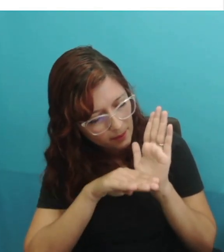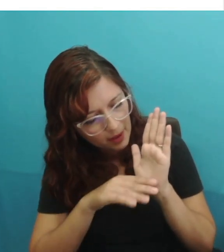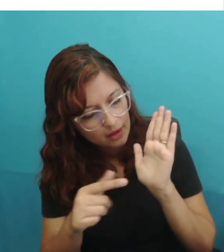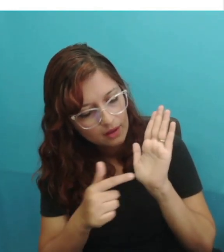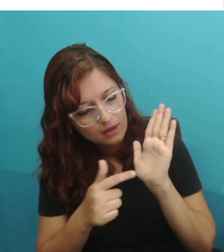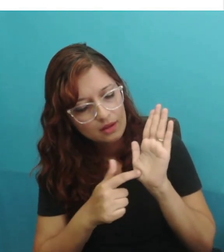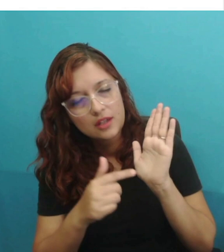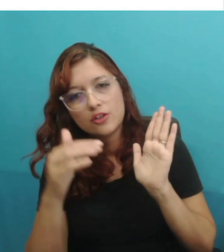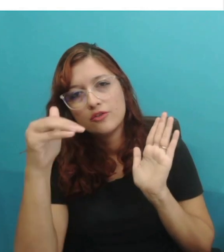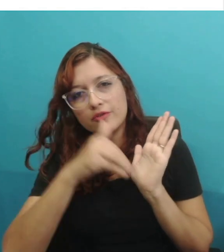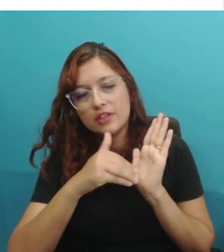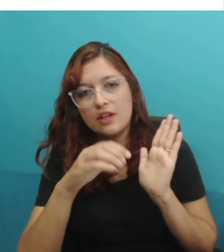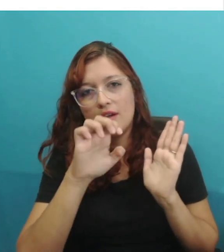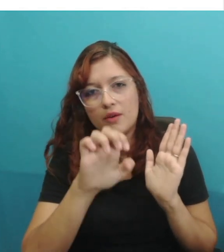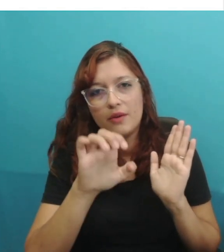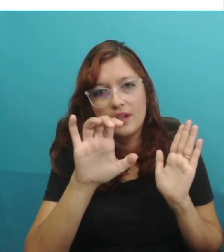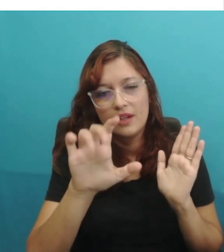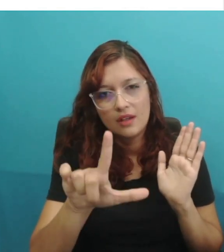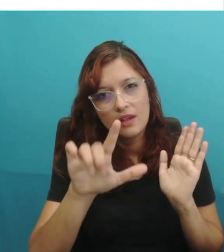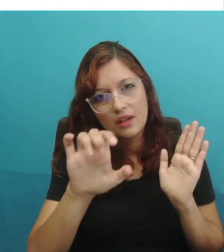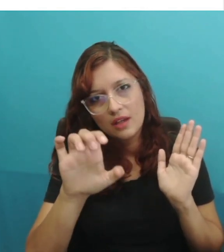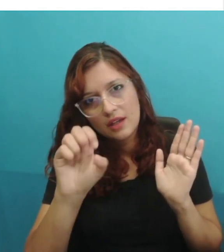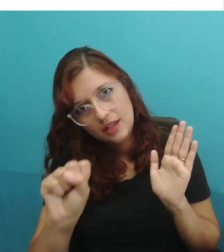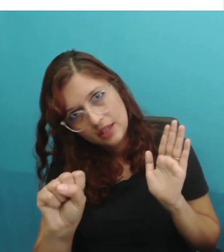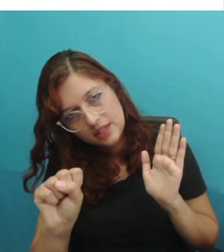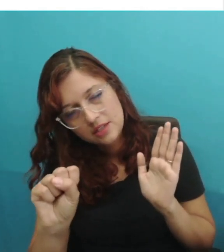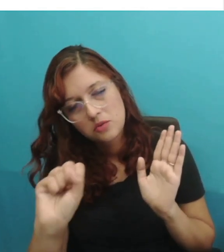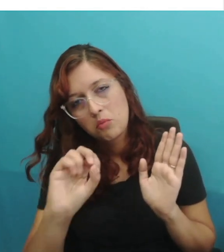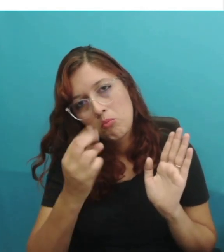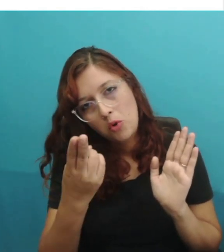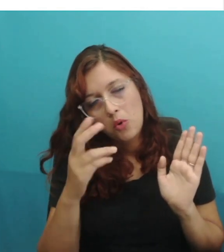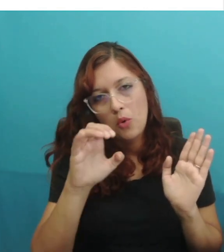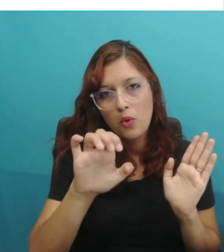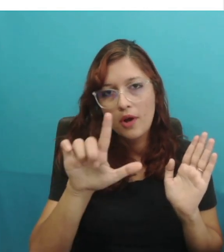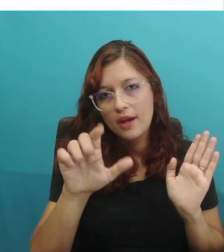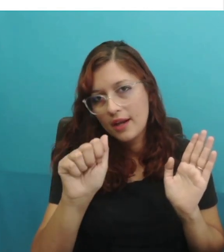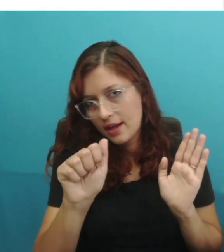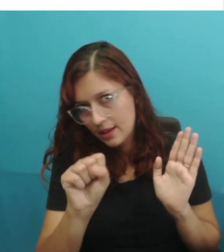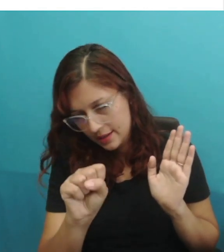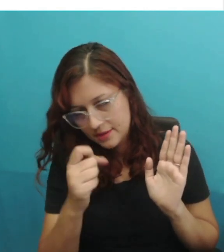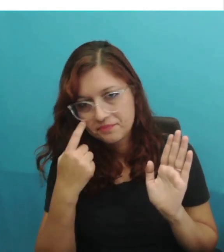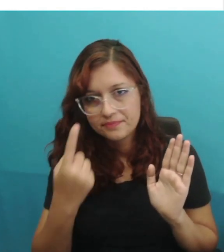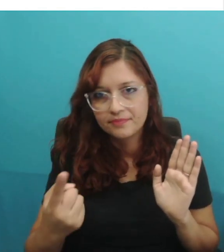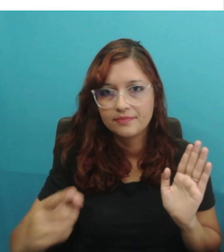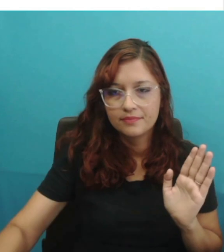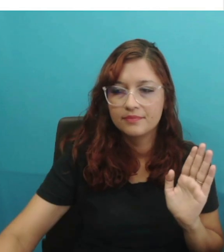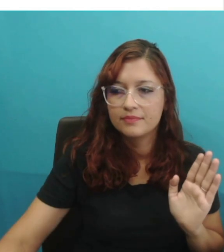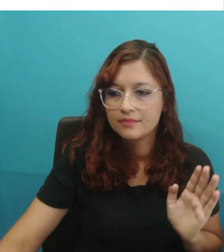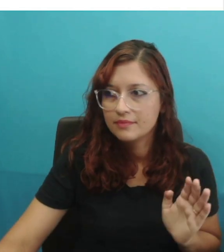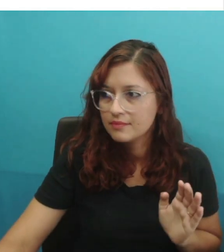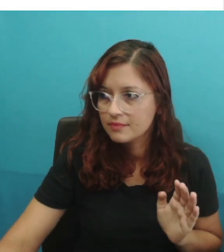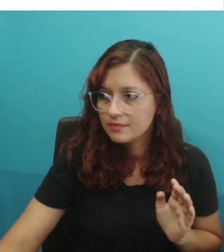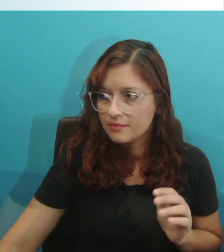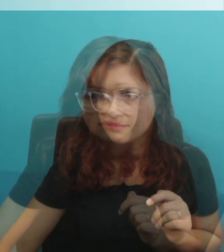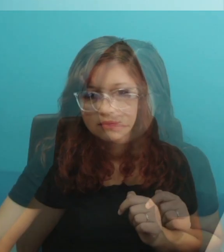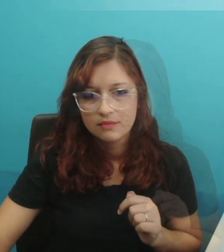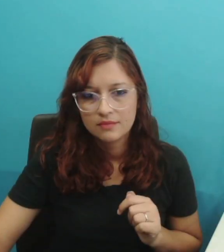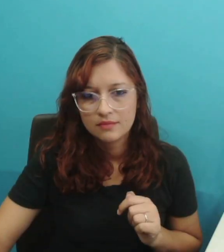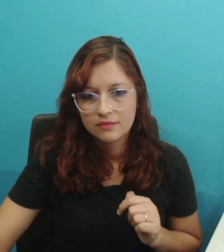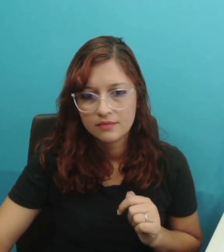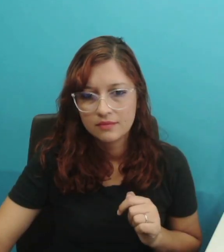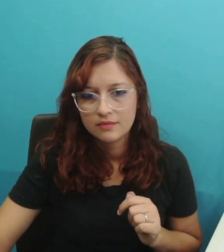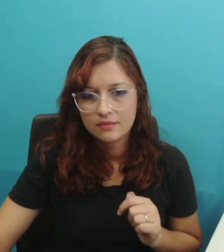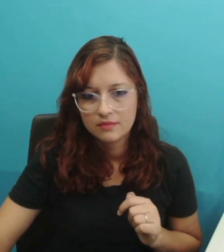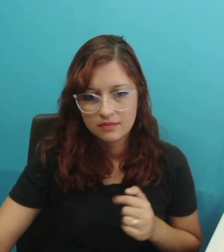na conjugação verbal, eu vou procurar a última pessoa, que é elas, ou eles ou elas,